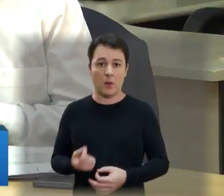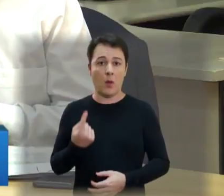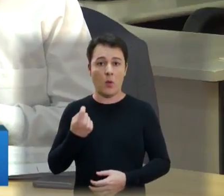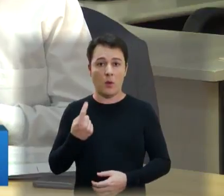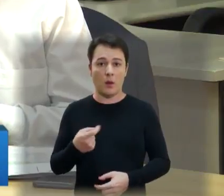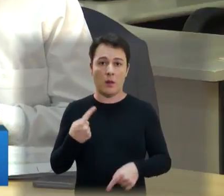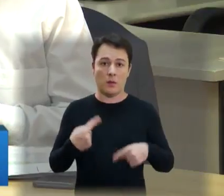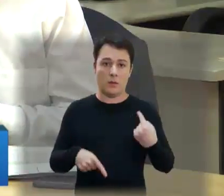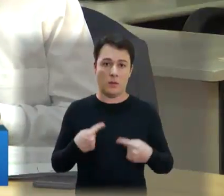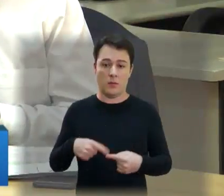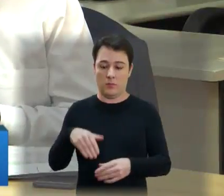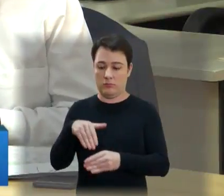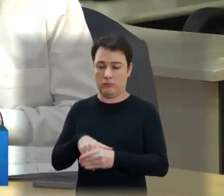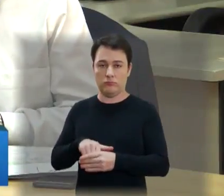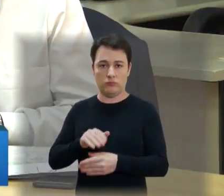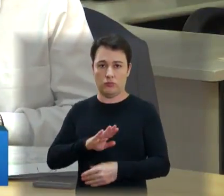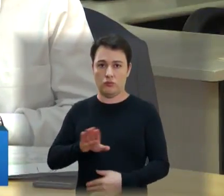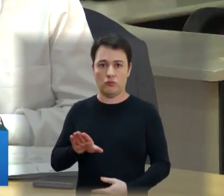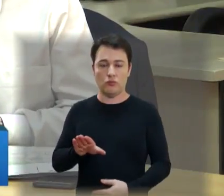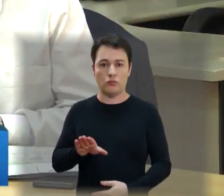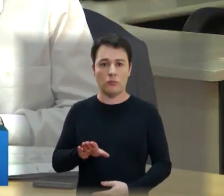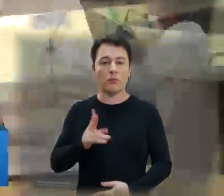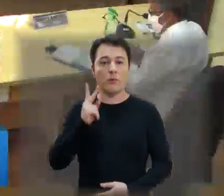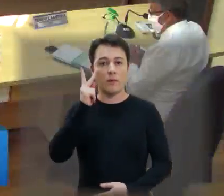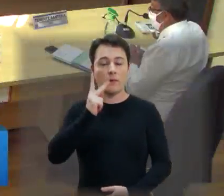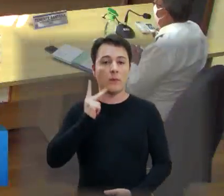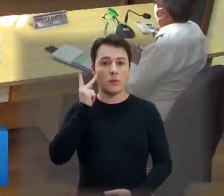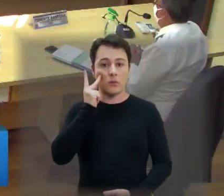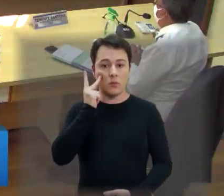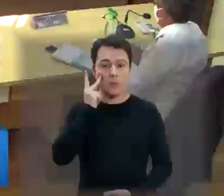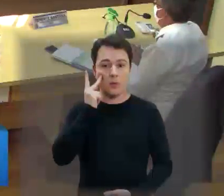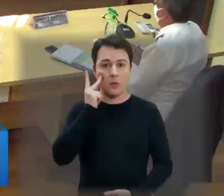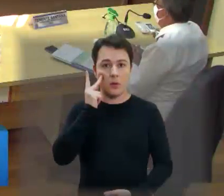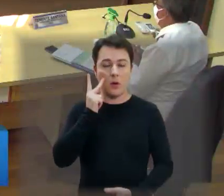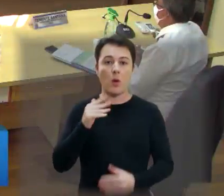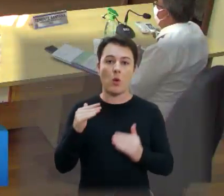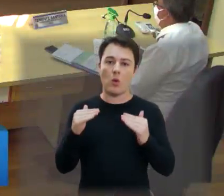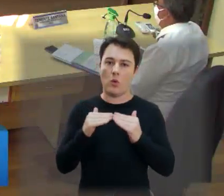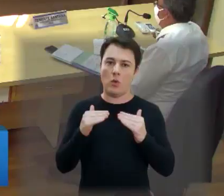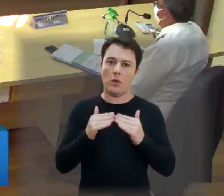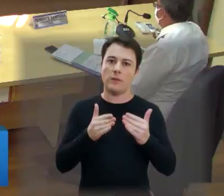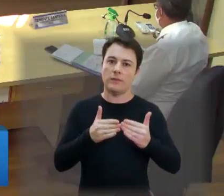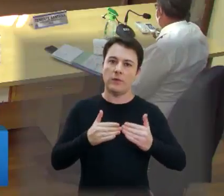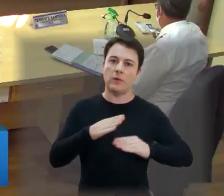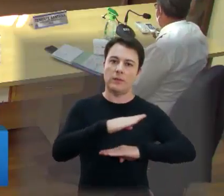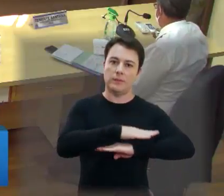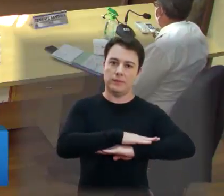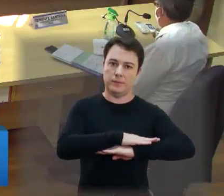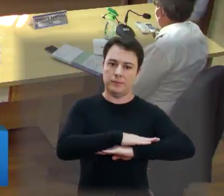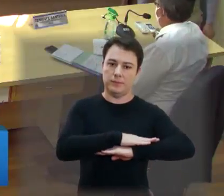única discussão e votação. Os vereadores que forem favoráveis permaneçam como estão.